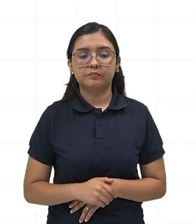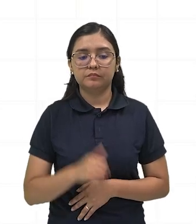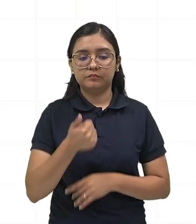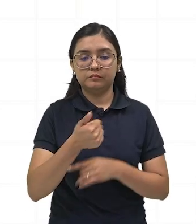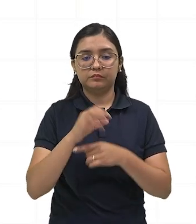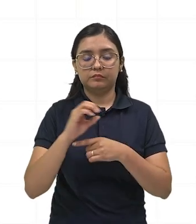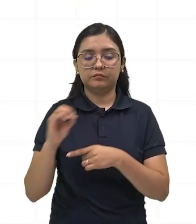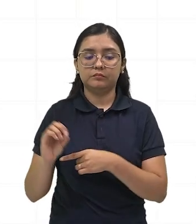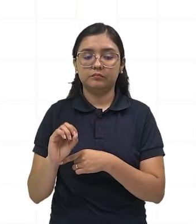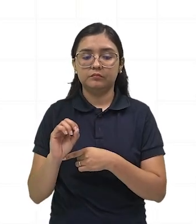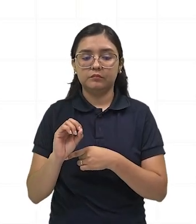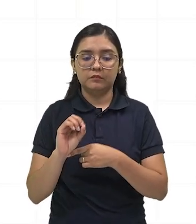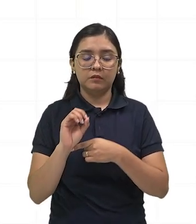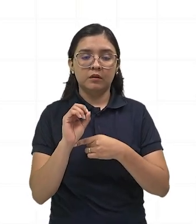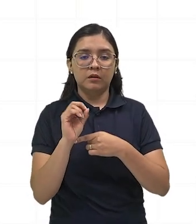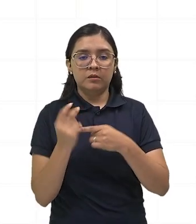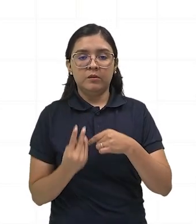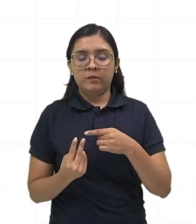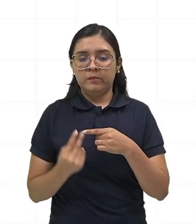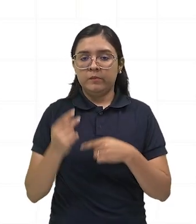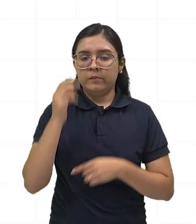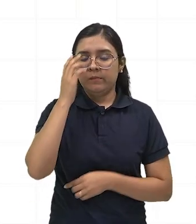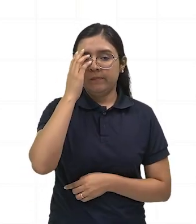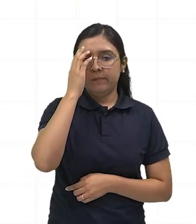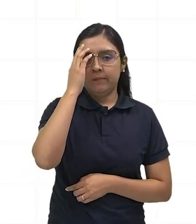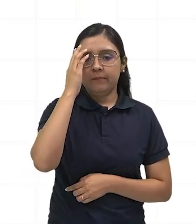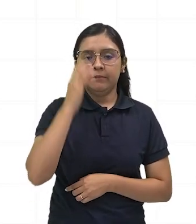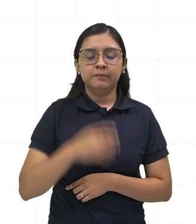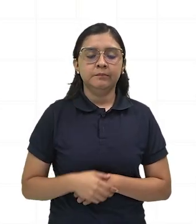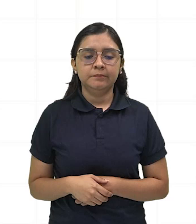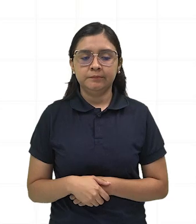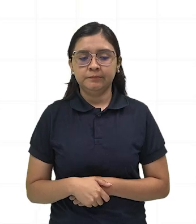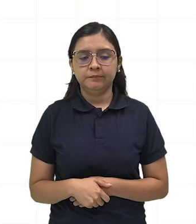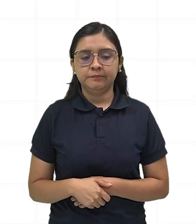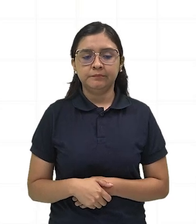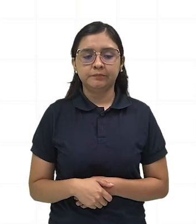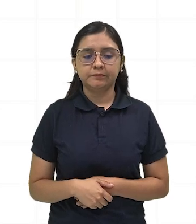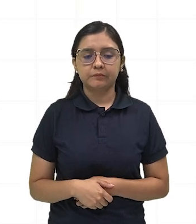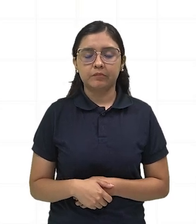100 dividido por 2.